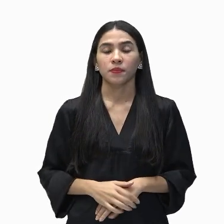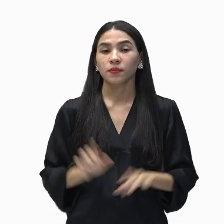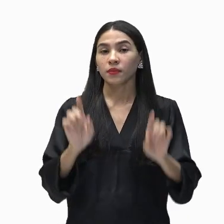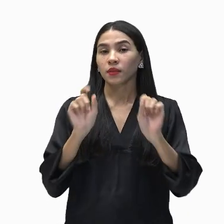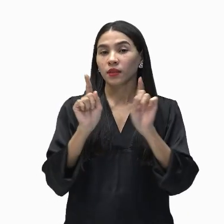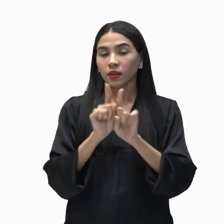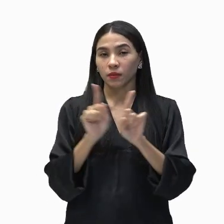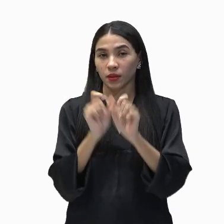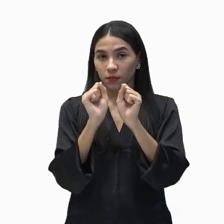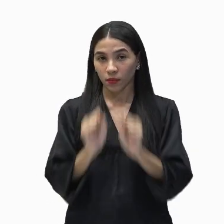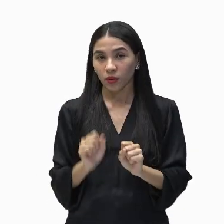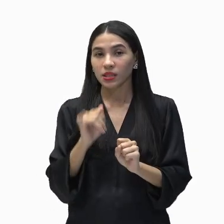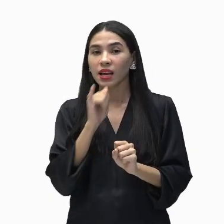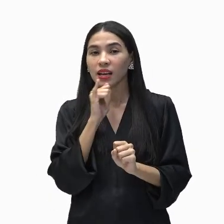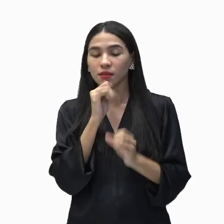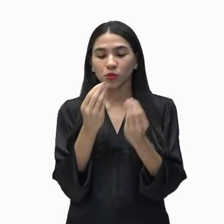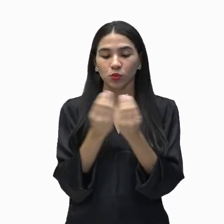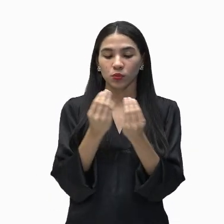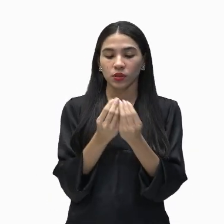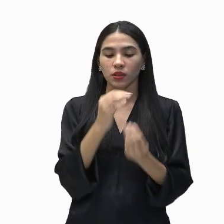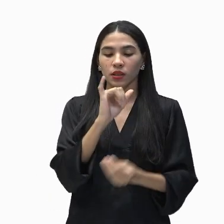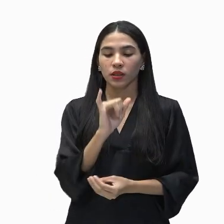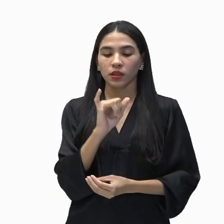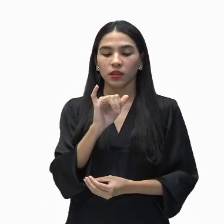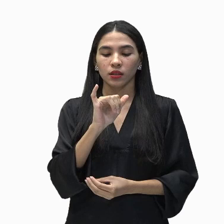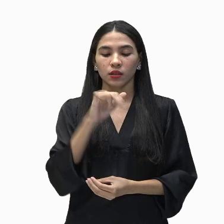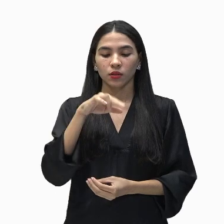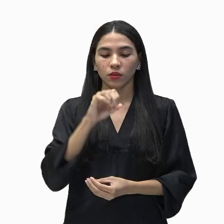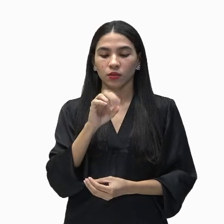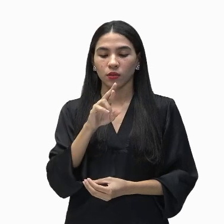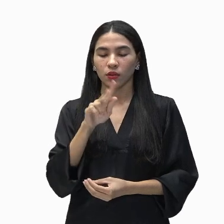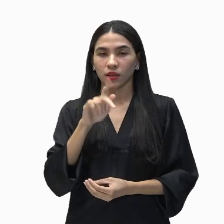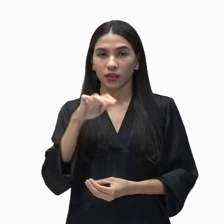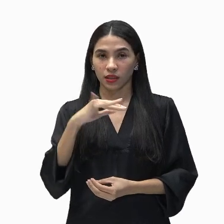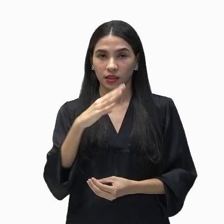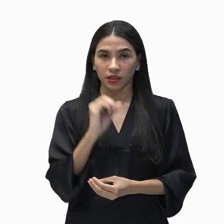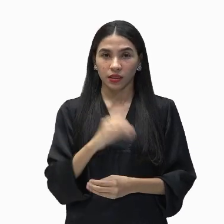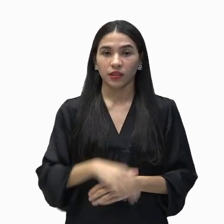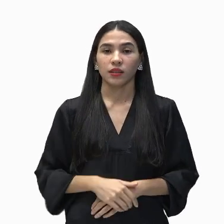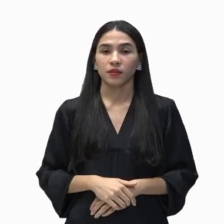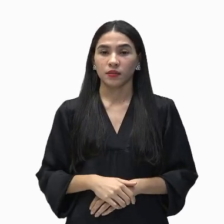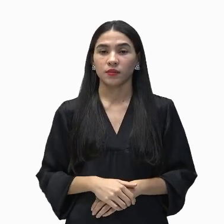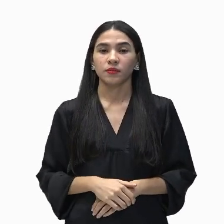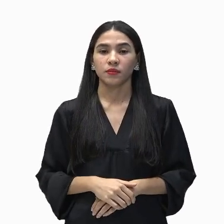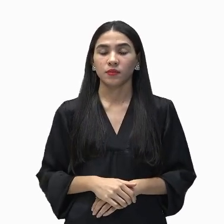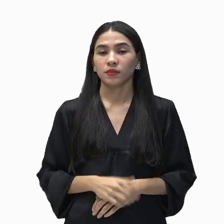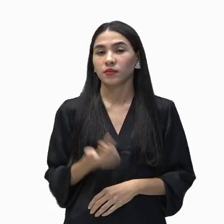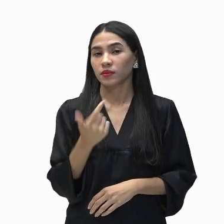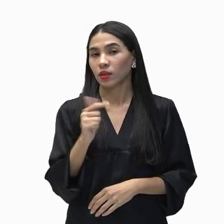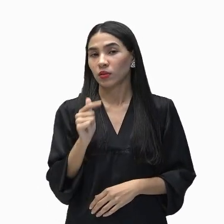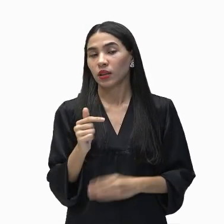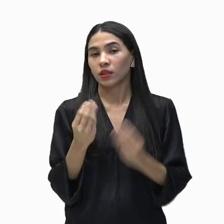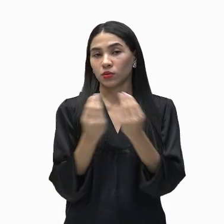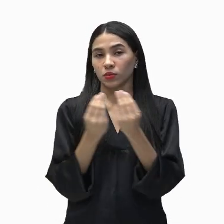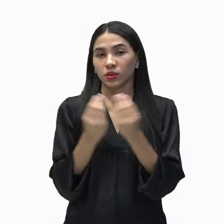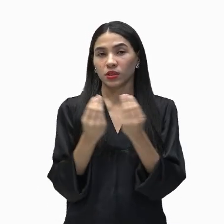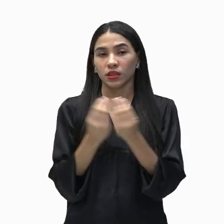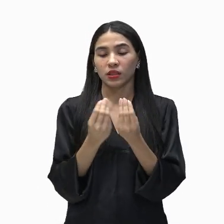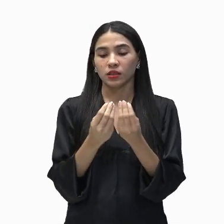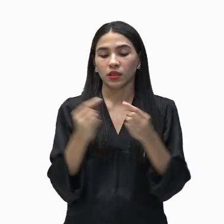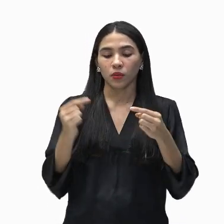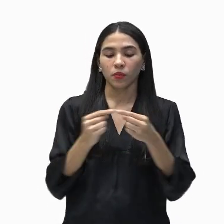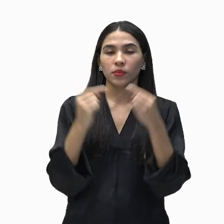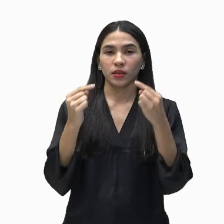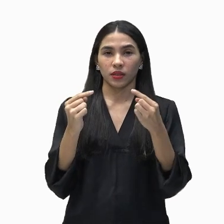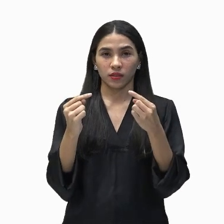ser uma substância inorgânica, esse ser não vivo, um objeto inanimado, não possuindo as propriedades